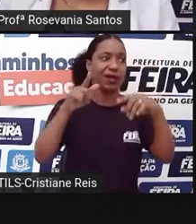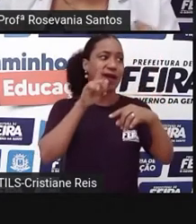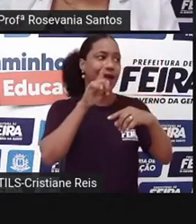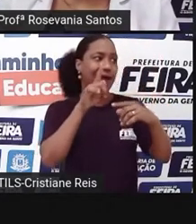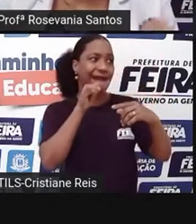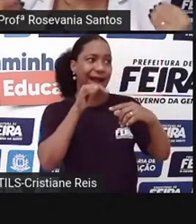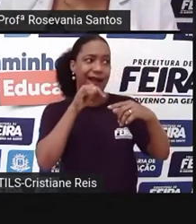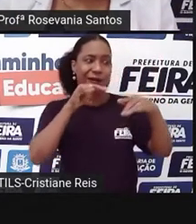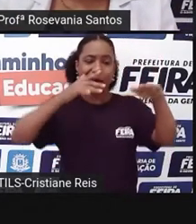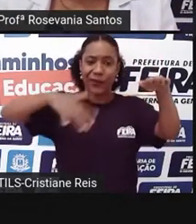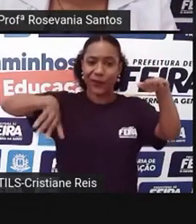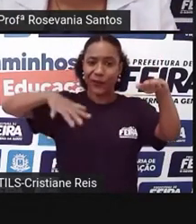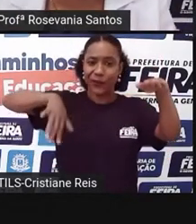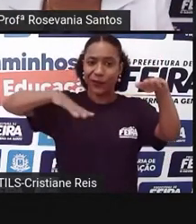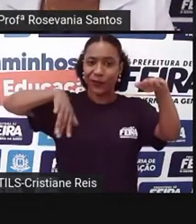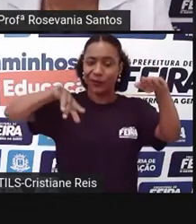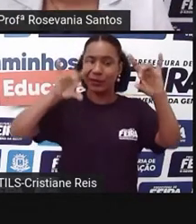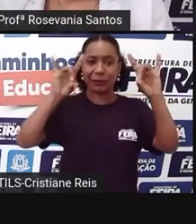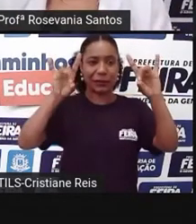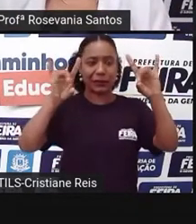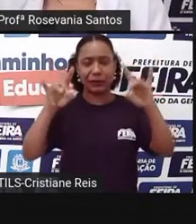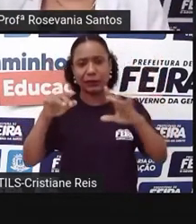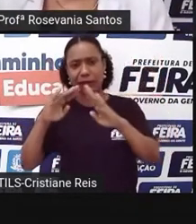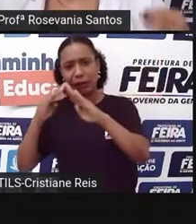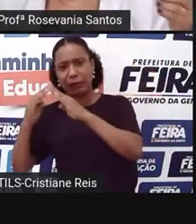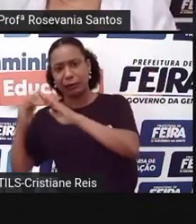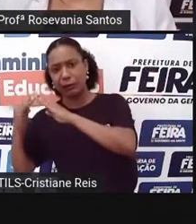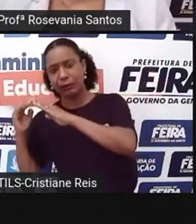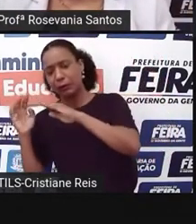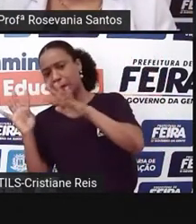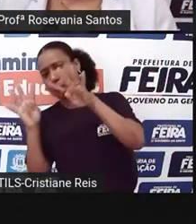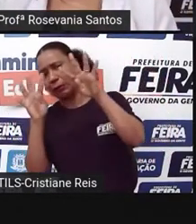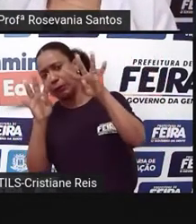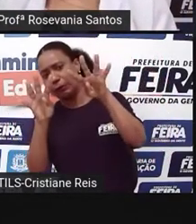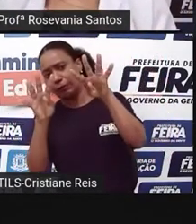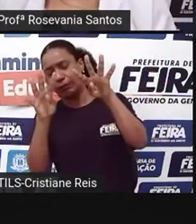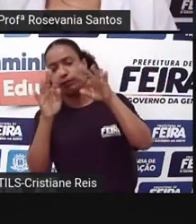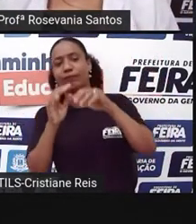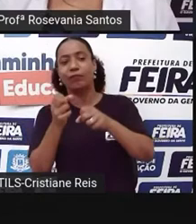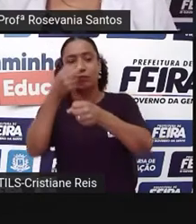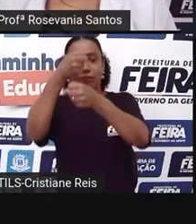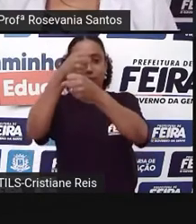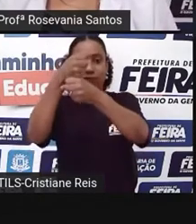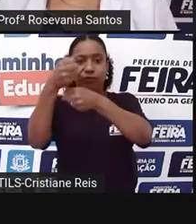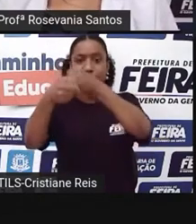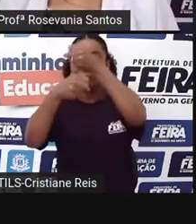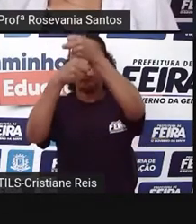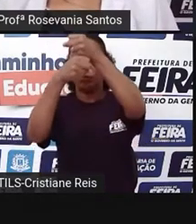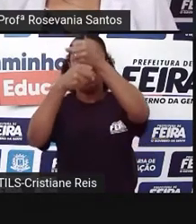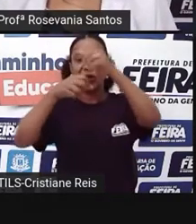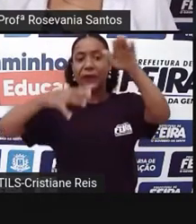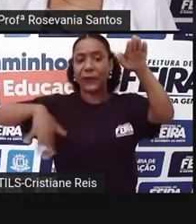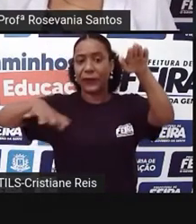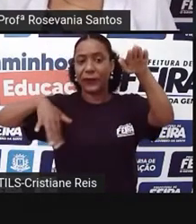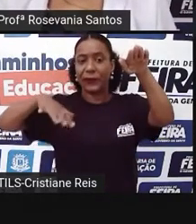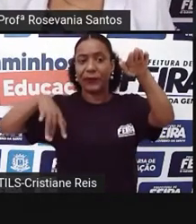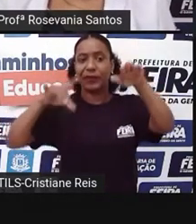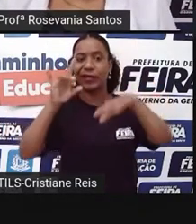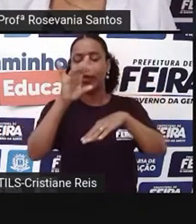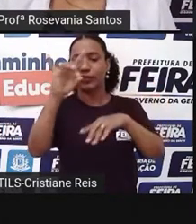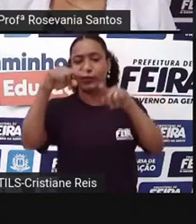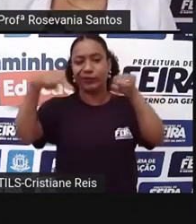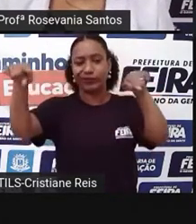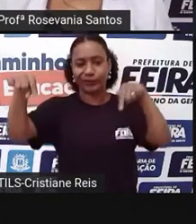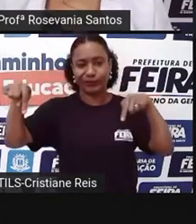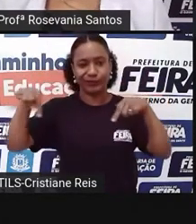né, para chegar no ápice mesmo, né, da ostentação, uma piscina por andar no prédio. Mas